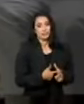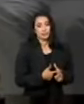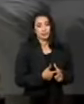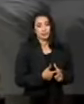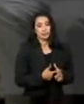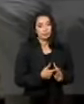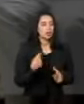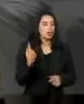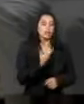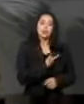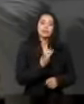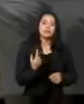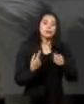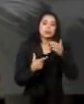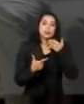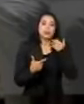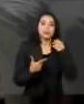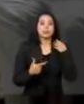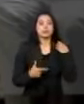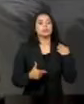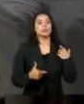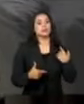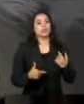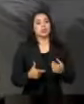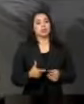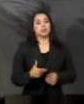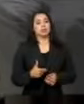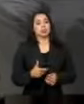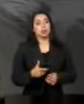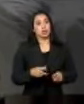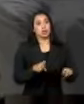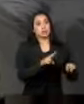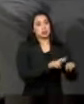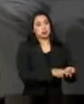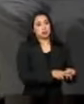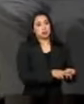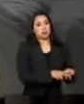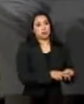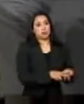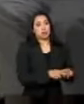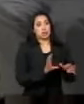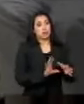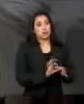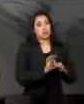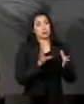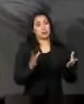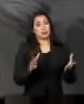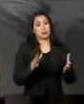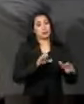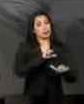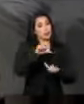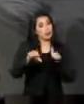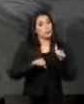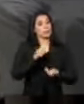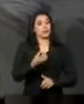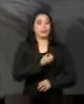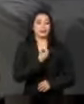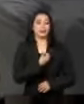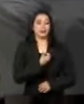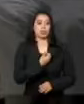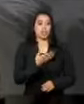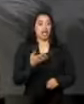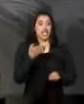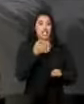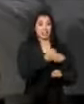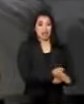Nós não temos unidades prisionais, salvo honrosas exceções, que permitem uma mínima possibilidade de recuperação. É entrar lá e